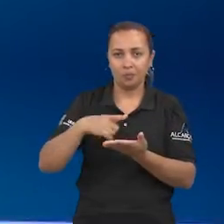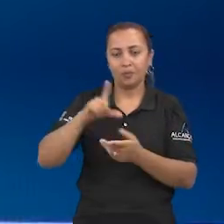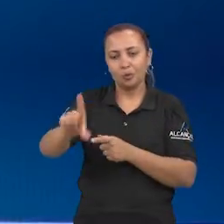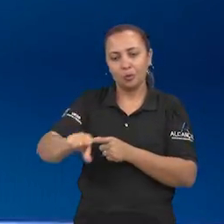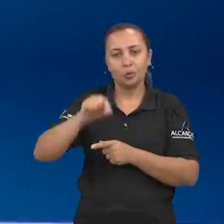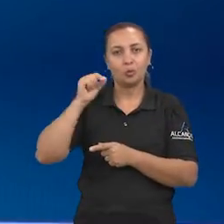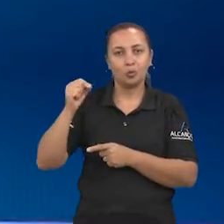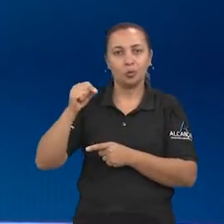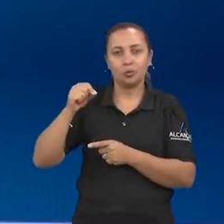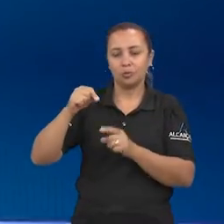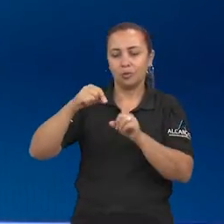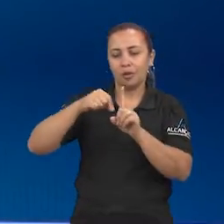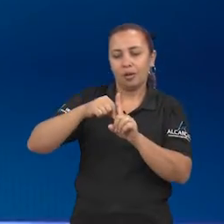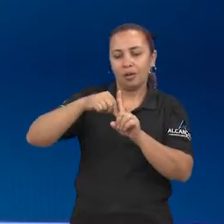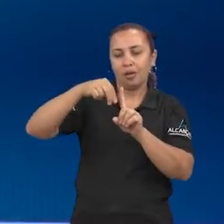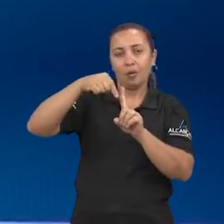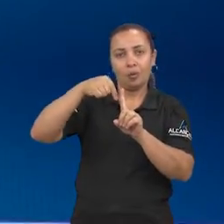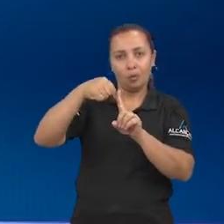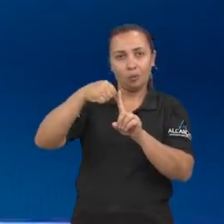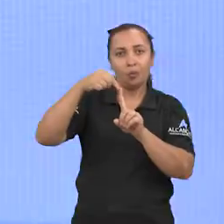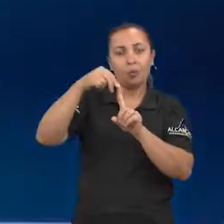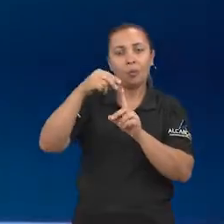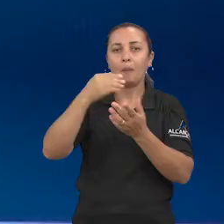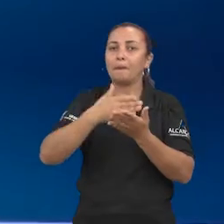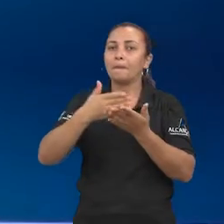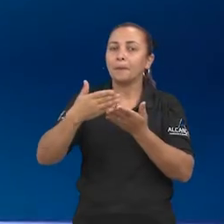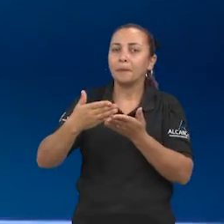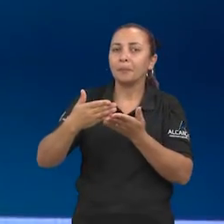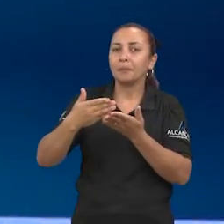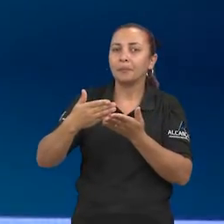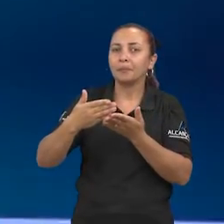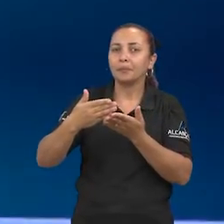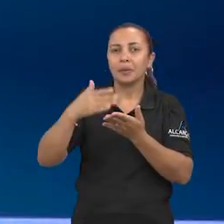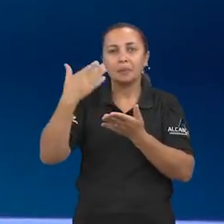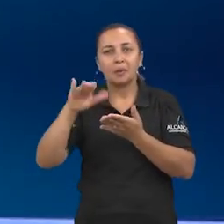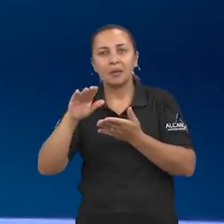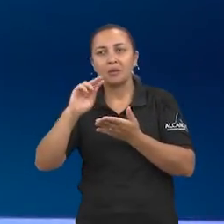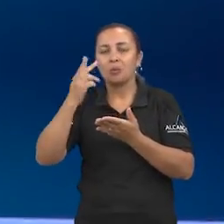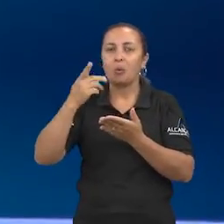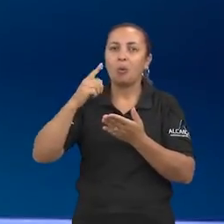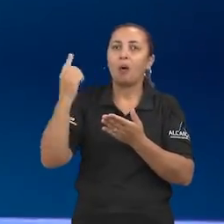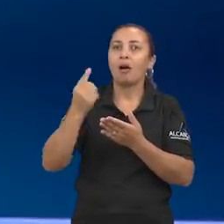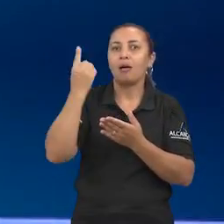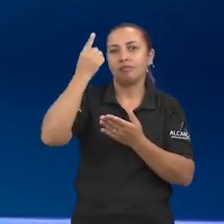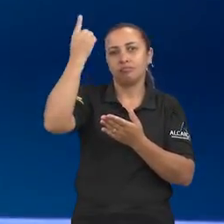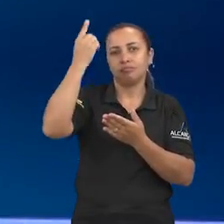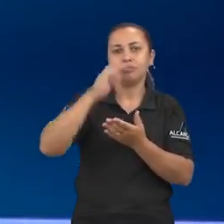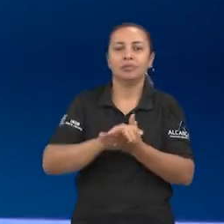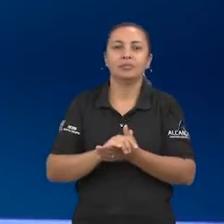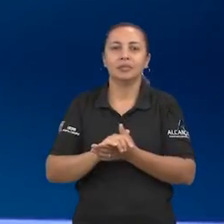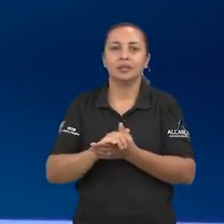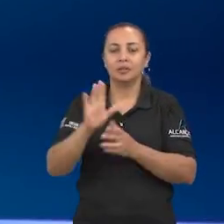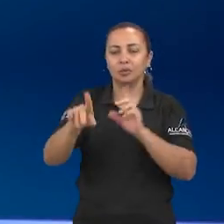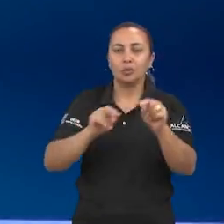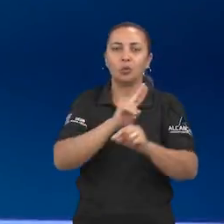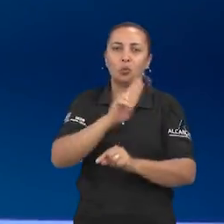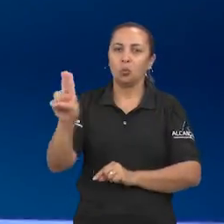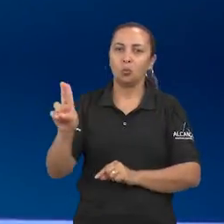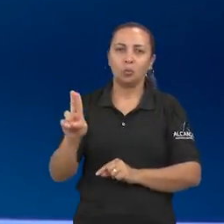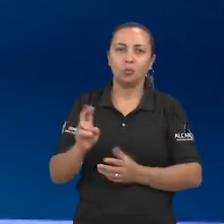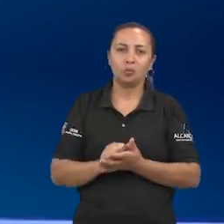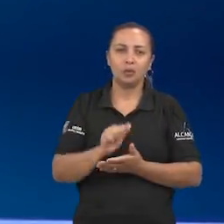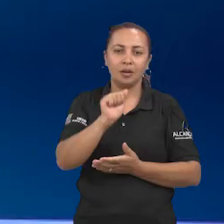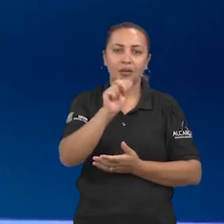seleciona o nível que a gente vai jogar, iniciante aqui, vou colocar um nome, Andréia, selecionar